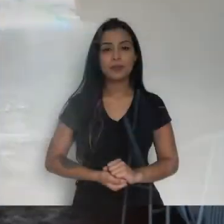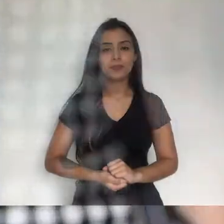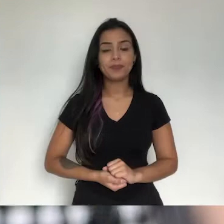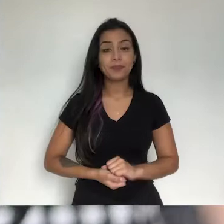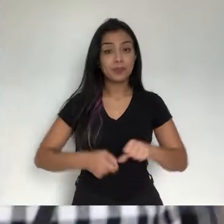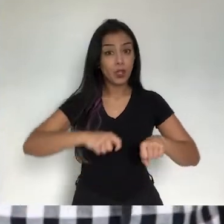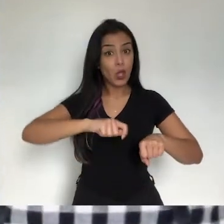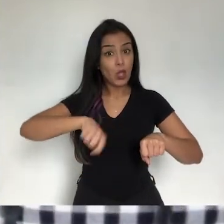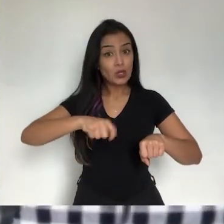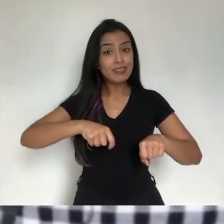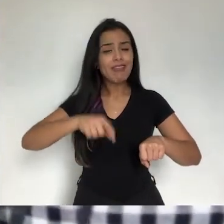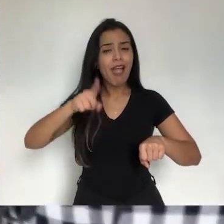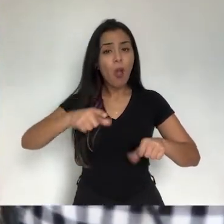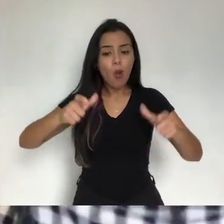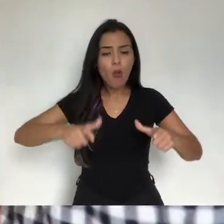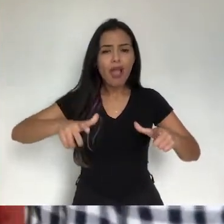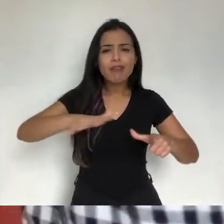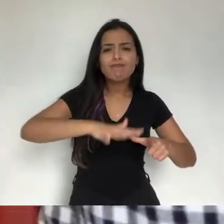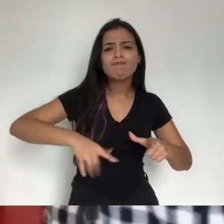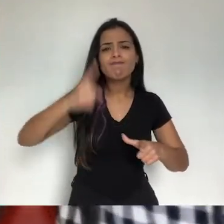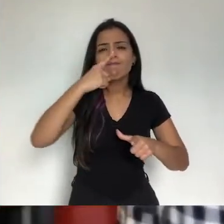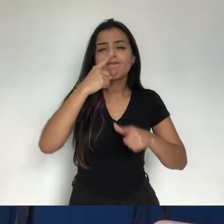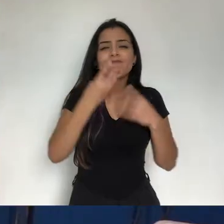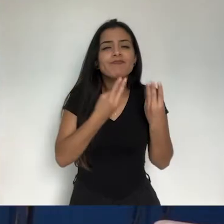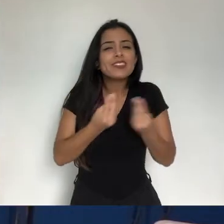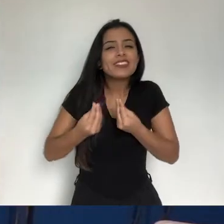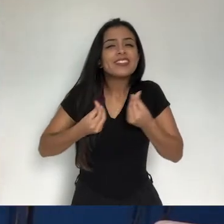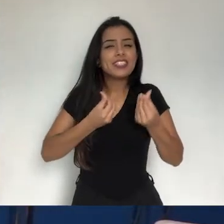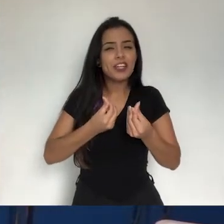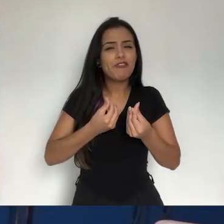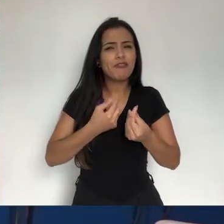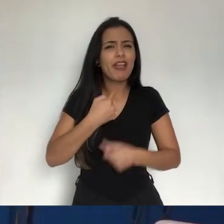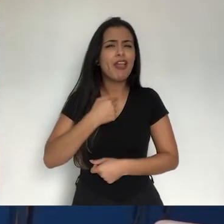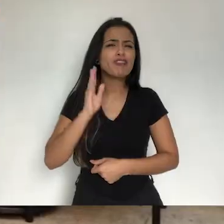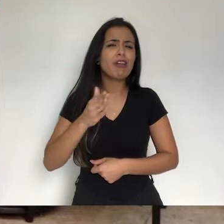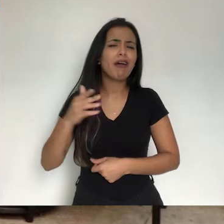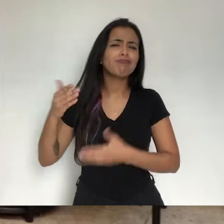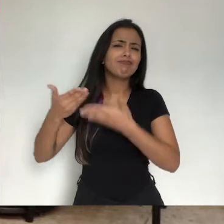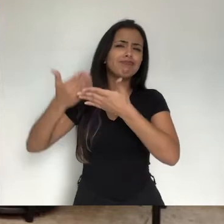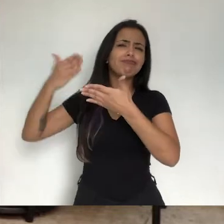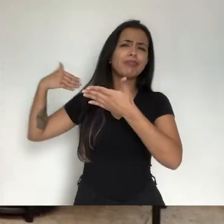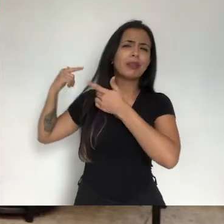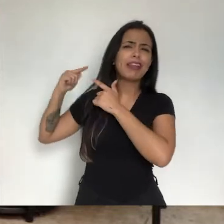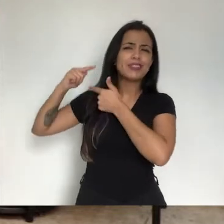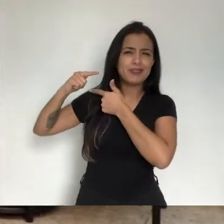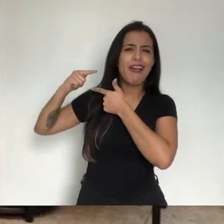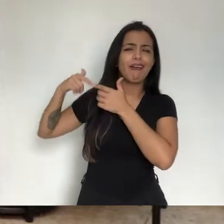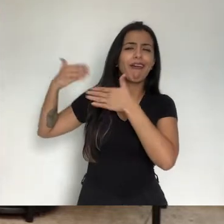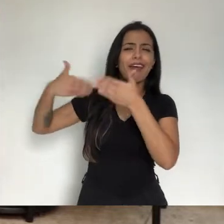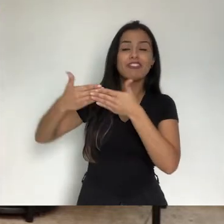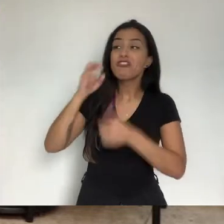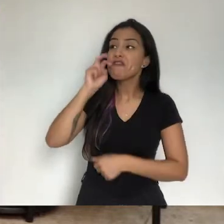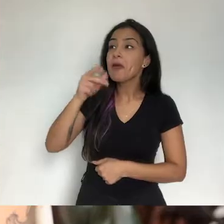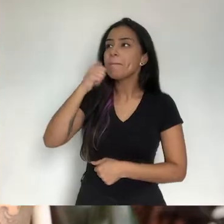E a cozinha tem muito um lugar afetivo também, assim, na minha vida eu venho muito desse clichê mesmo de ver a mãe e a